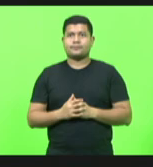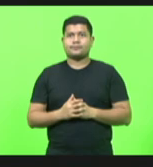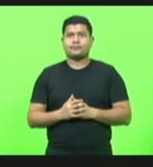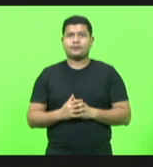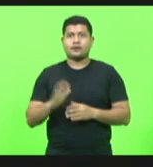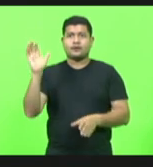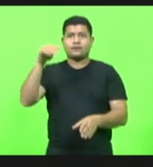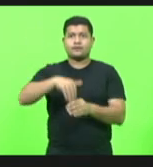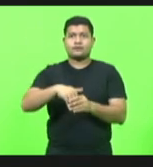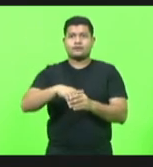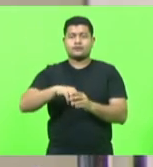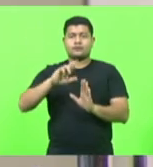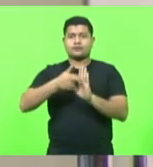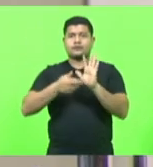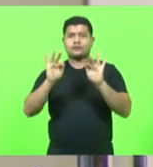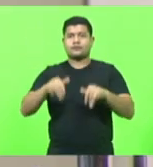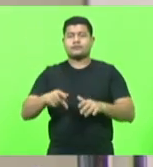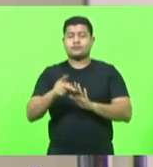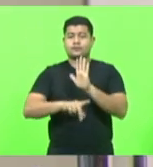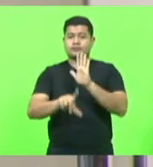Votação da redação final do projeto de lei